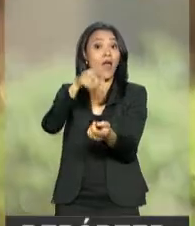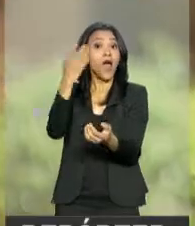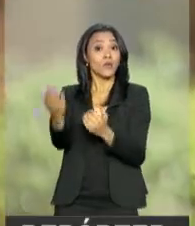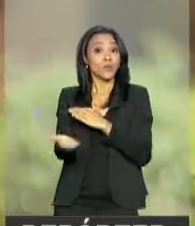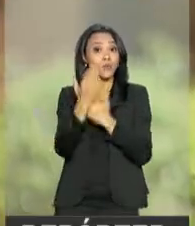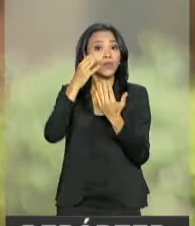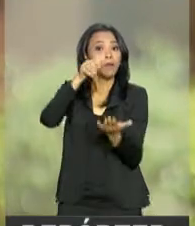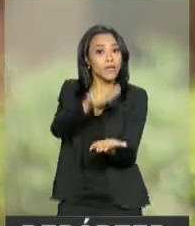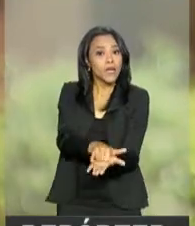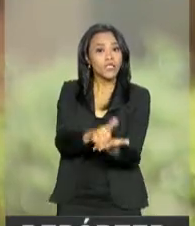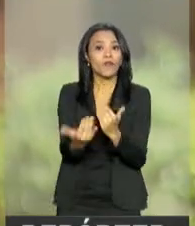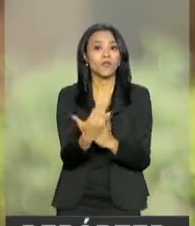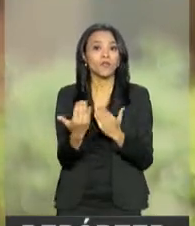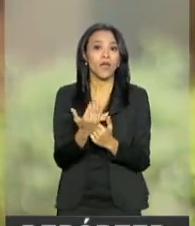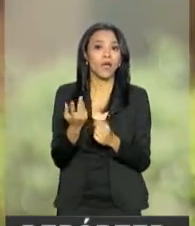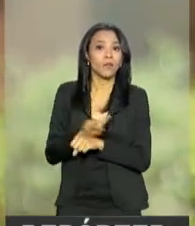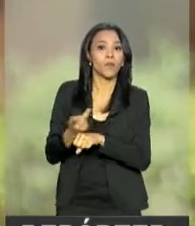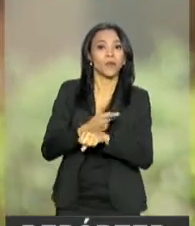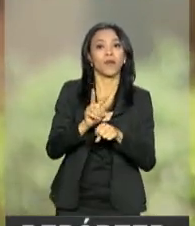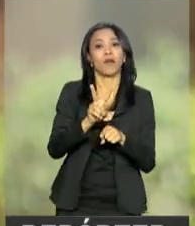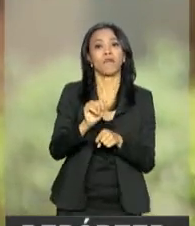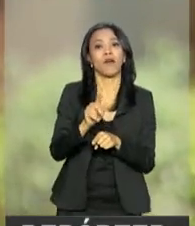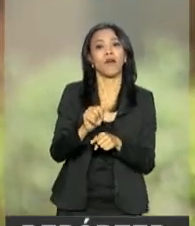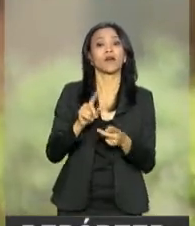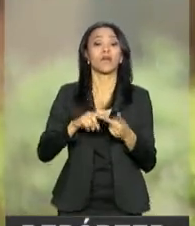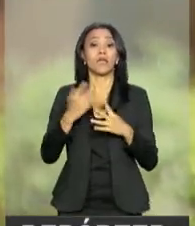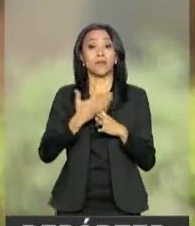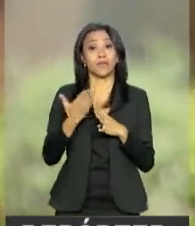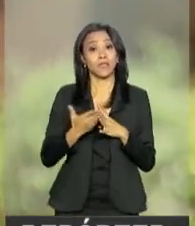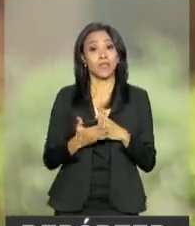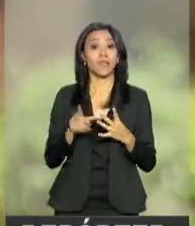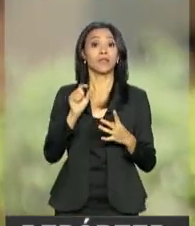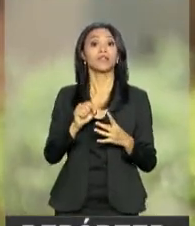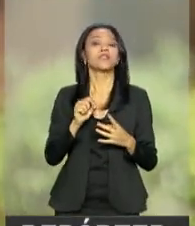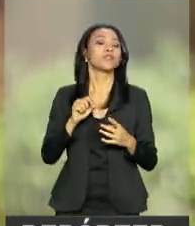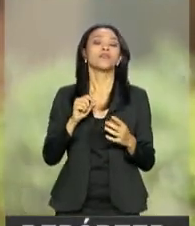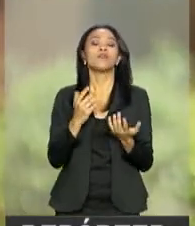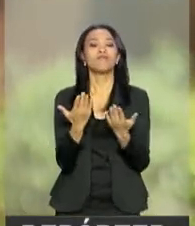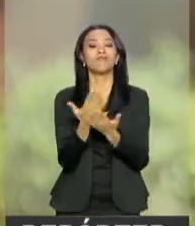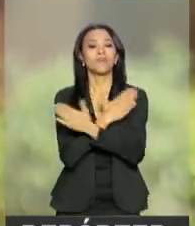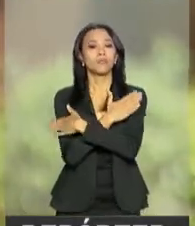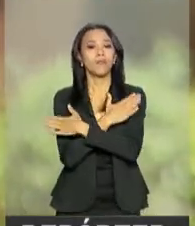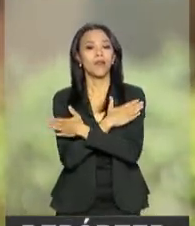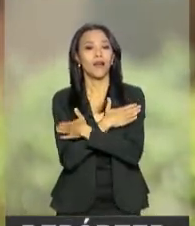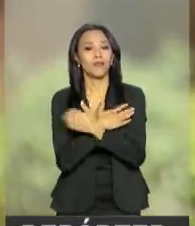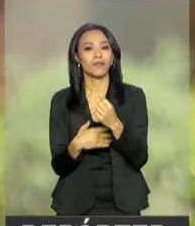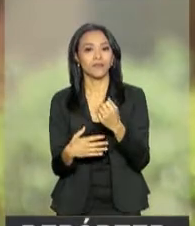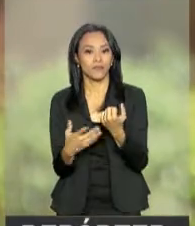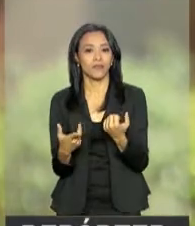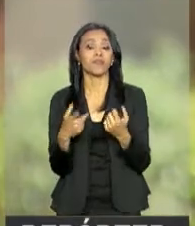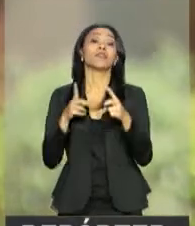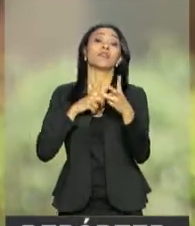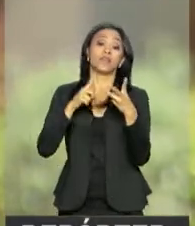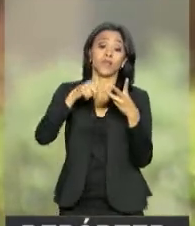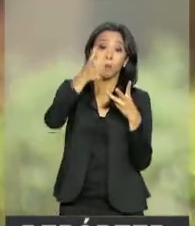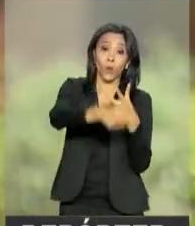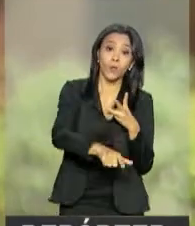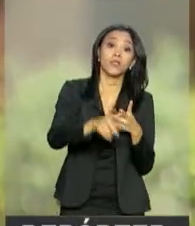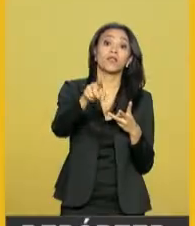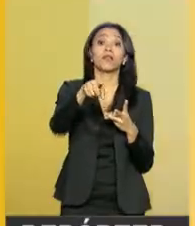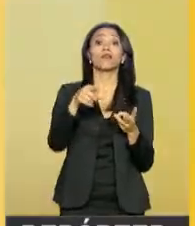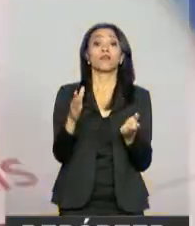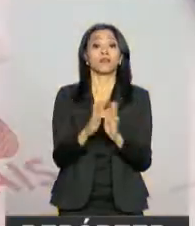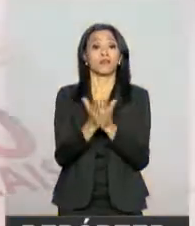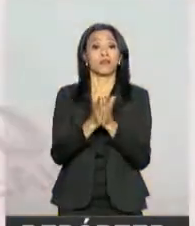e acompanhar o pagamento de parcelas do seguro-desemprego pelo celular. O trabalhador também passou a contar com a carteira de trabalho